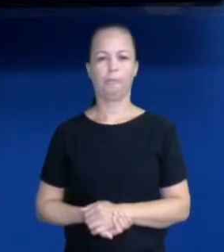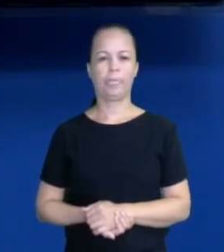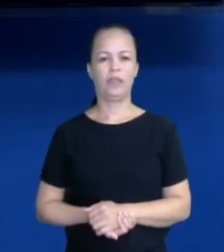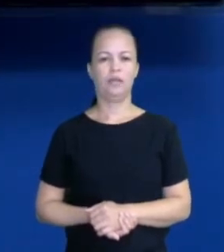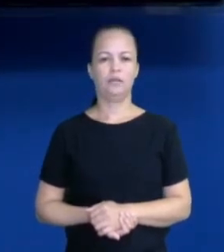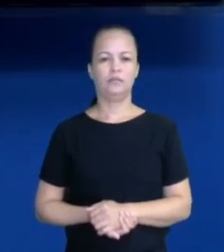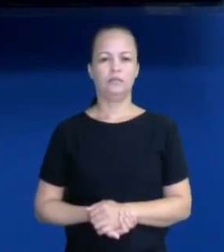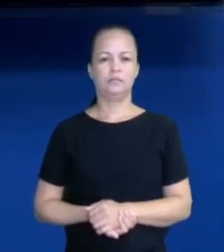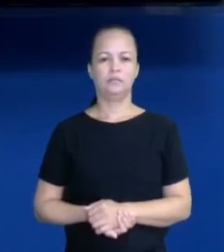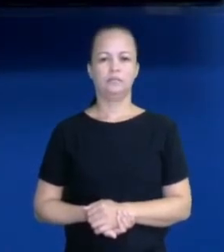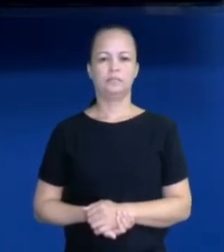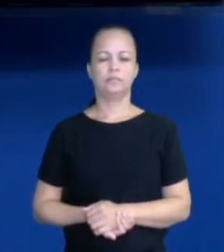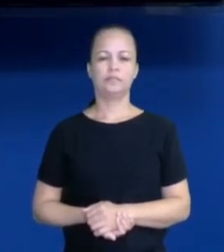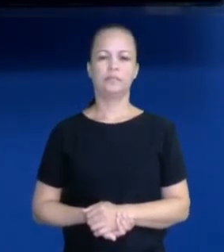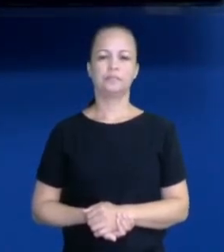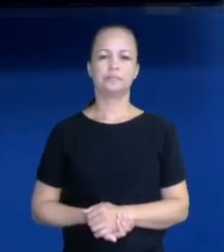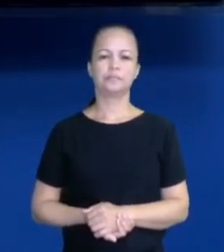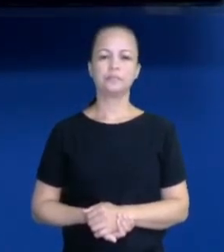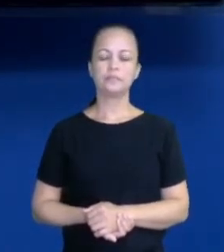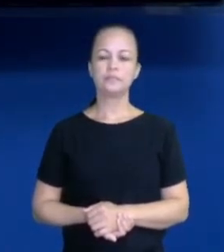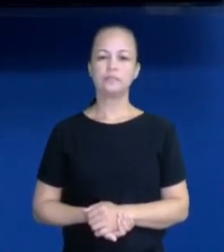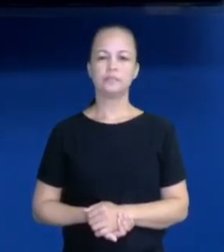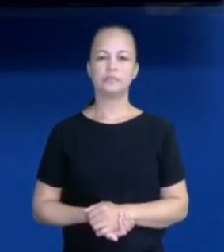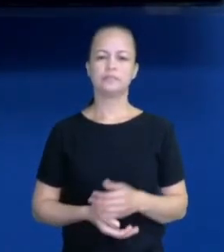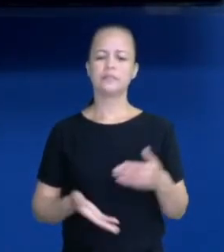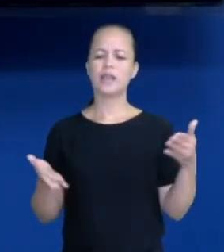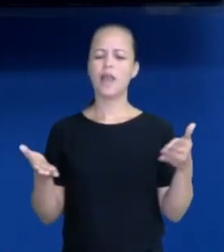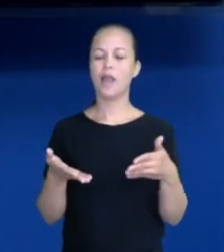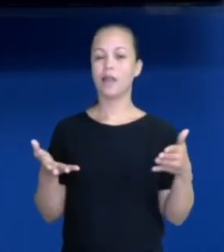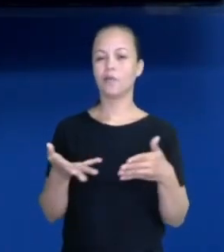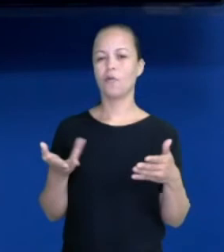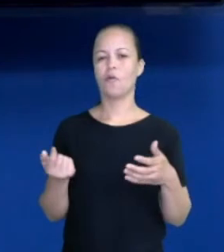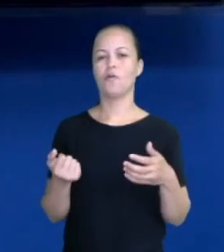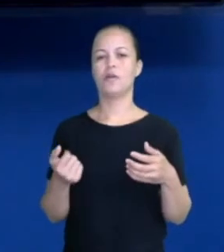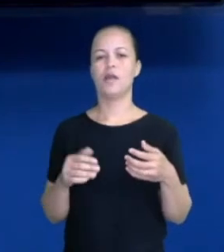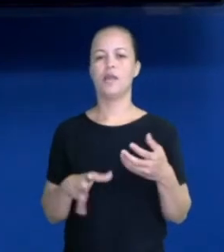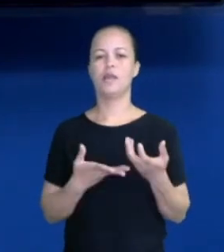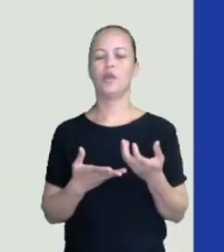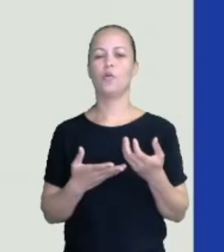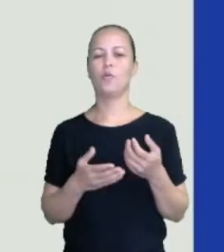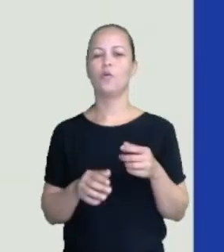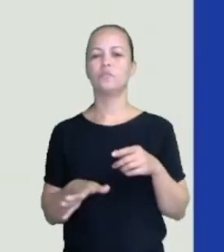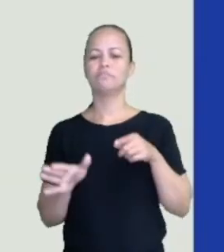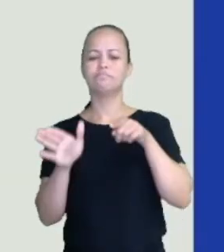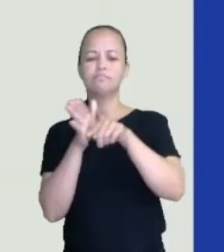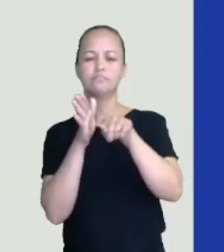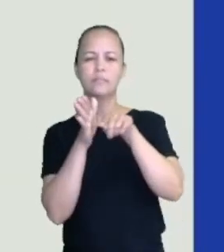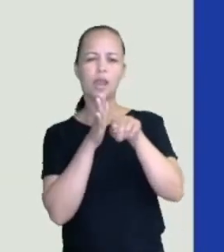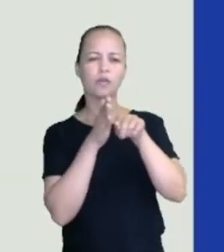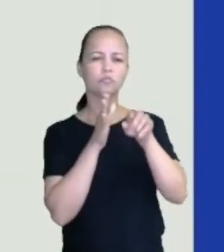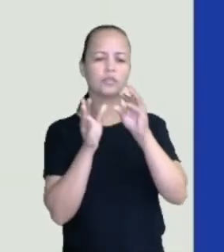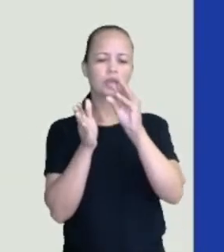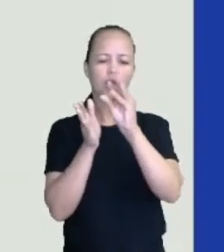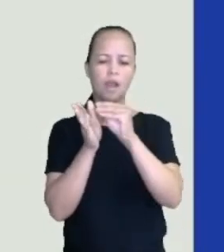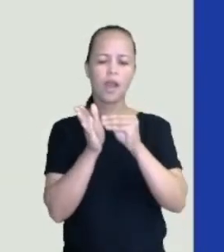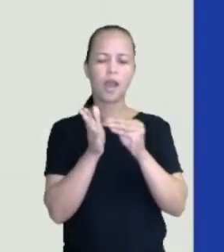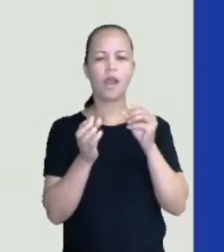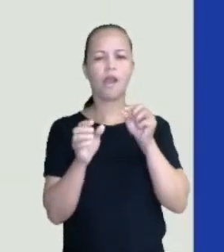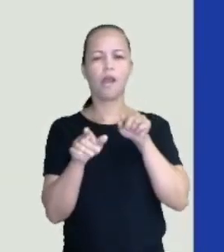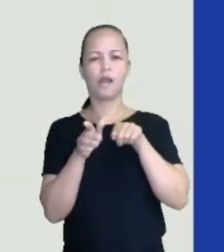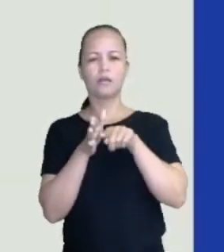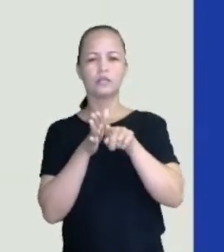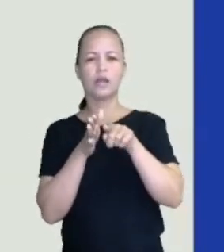Bom, agora eu separei algumas perguntinhas. Chegou a hora de